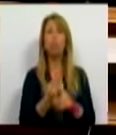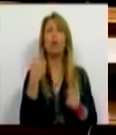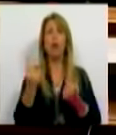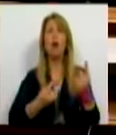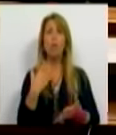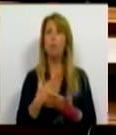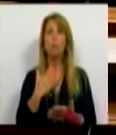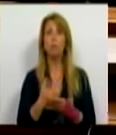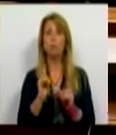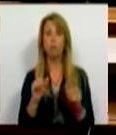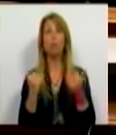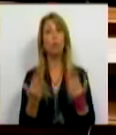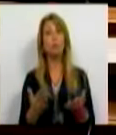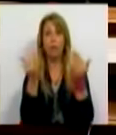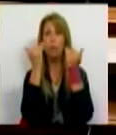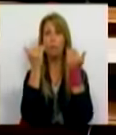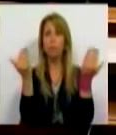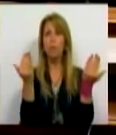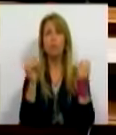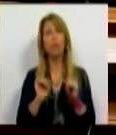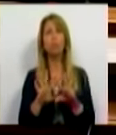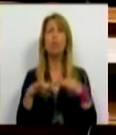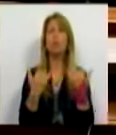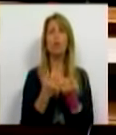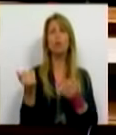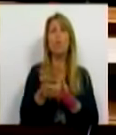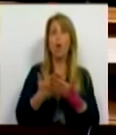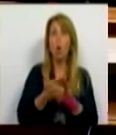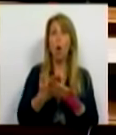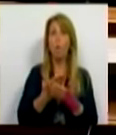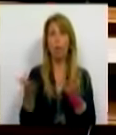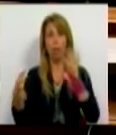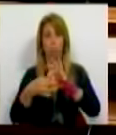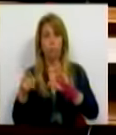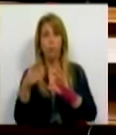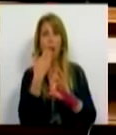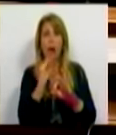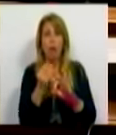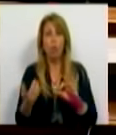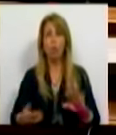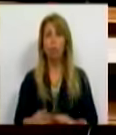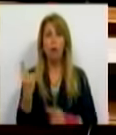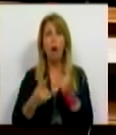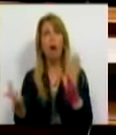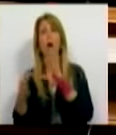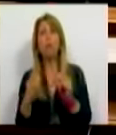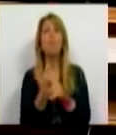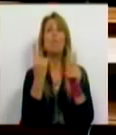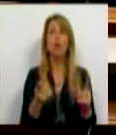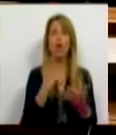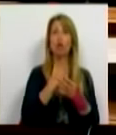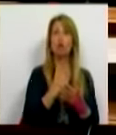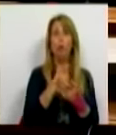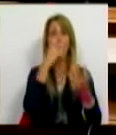dispensadas de fornecer informação de natureza socioeconómica sobre os seus alunos? Porque é que os colégios e outras escolas do ensino particular